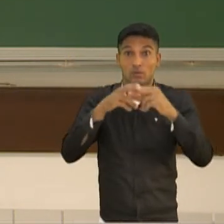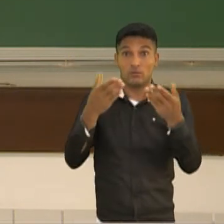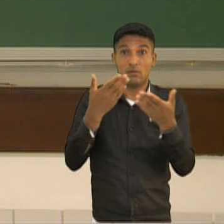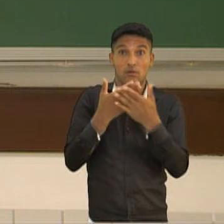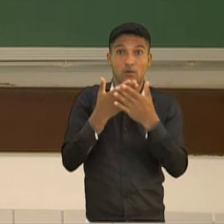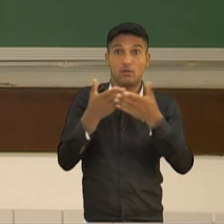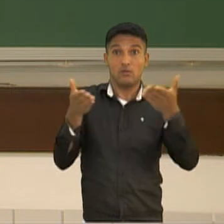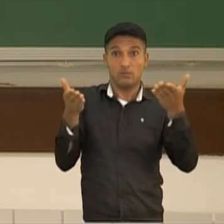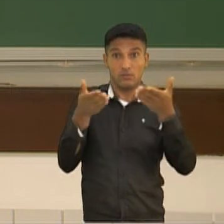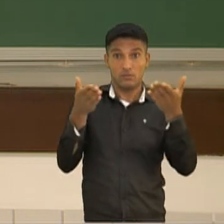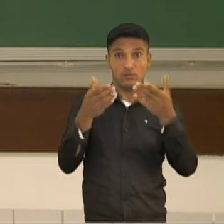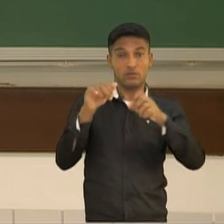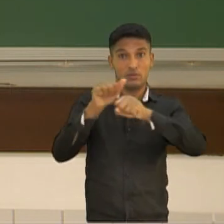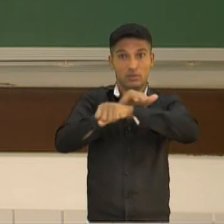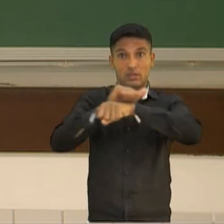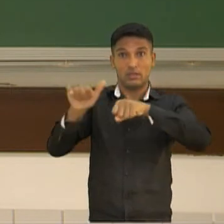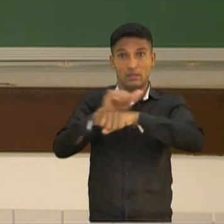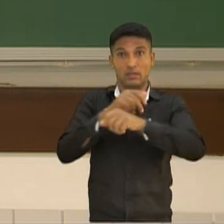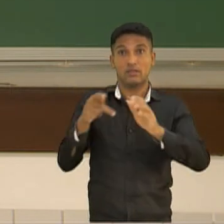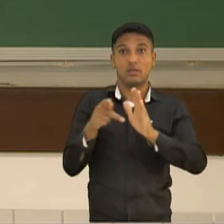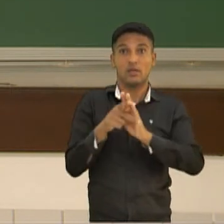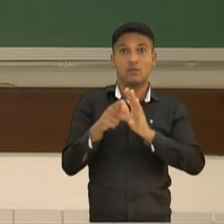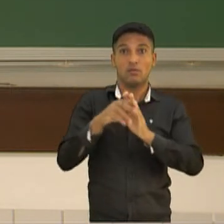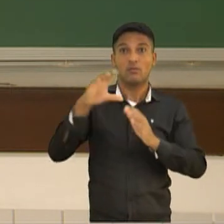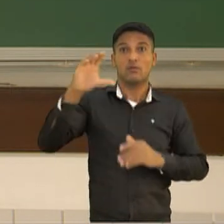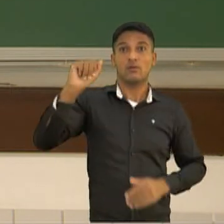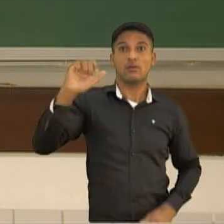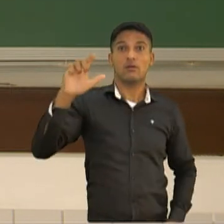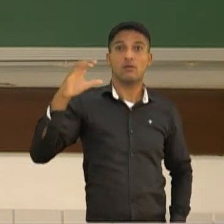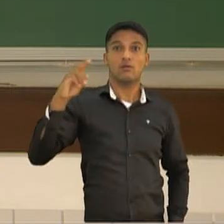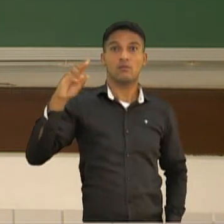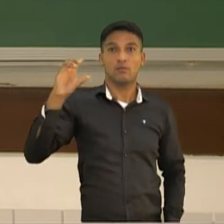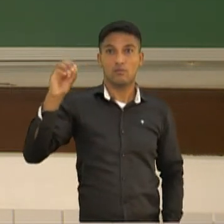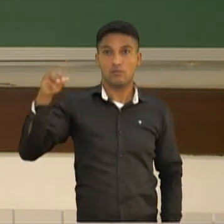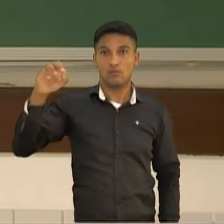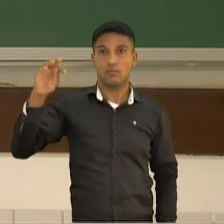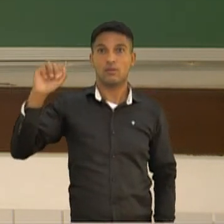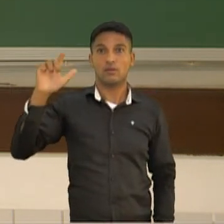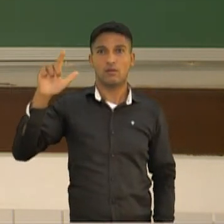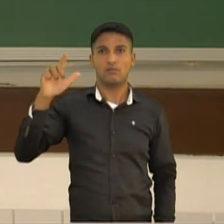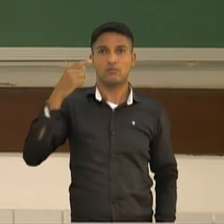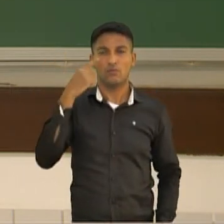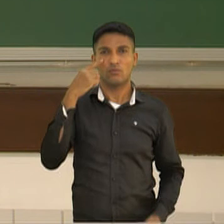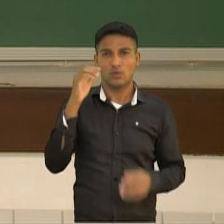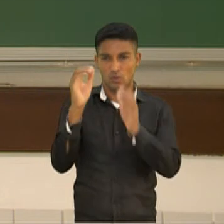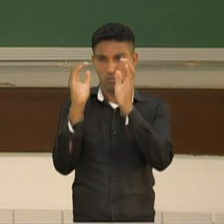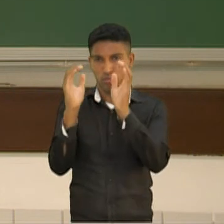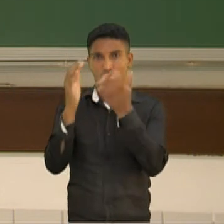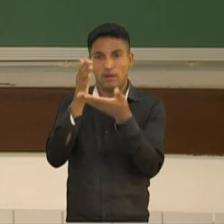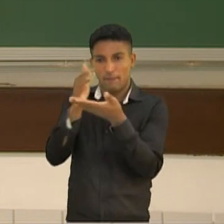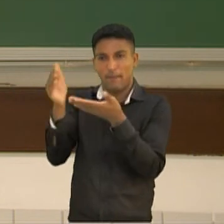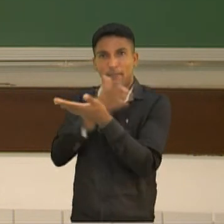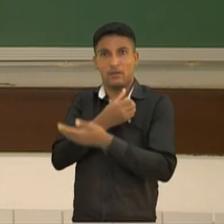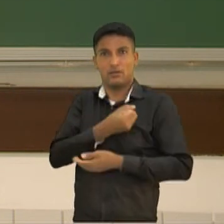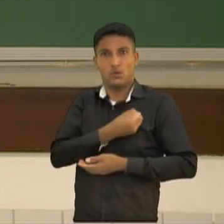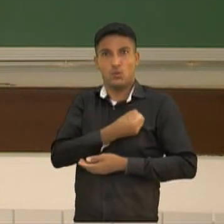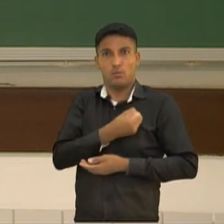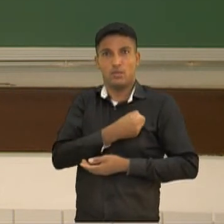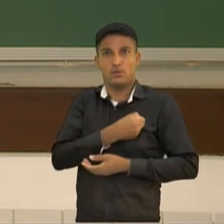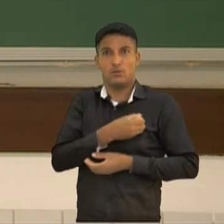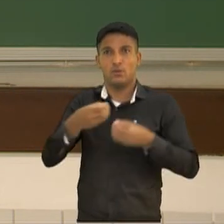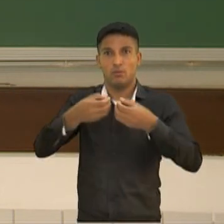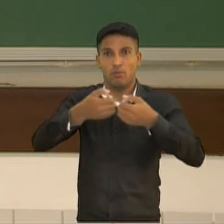viu algumas estratégias de cálculo mental nas operações de multiplicação, trabalhando o quê? Composição e decomposição dos números,